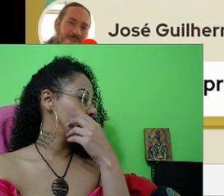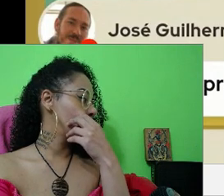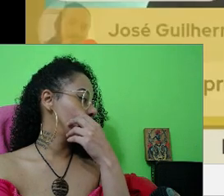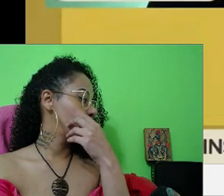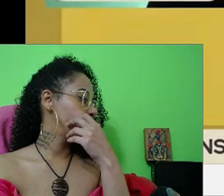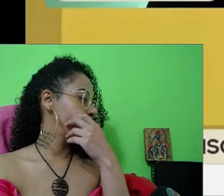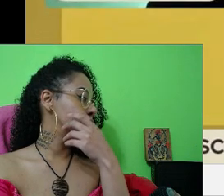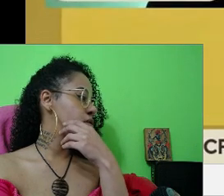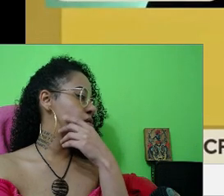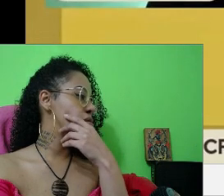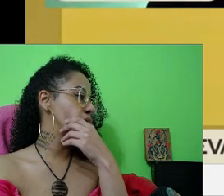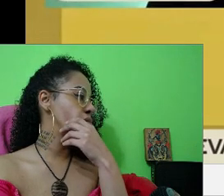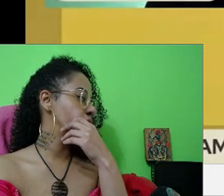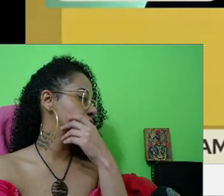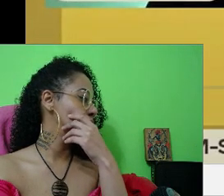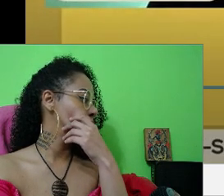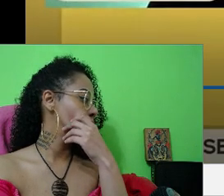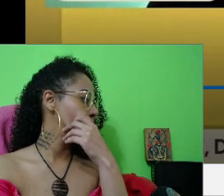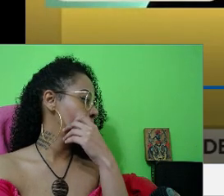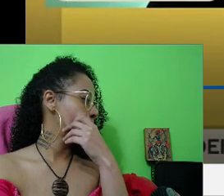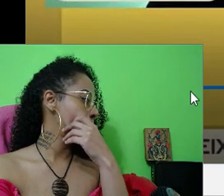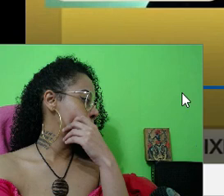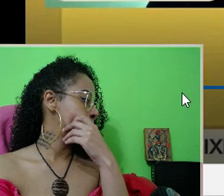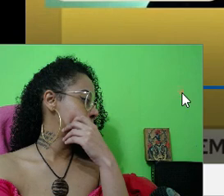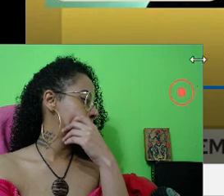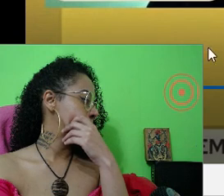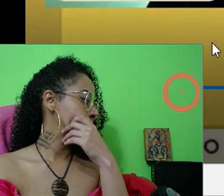acusando e a importância